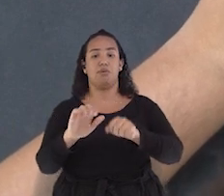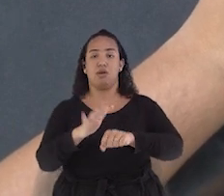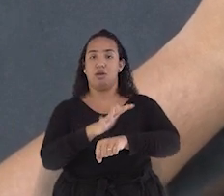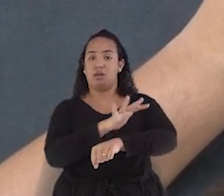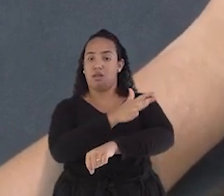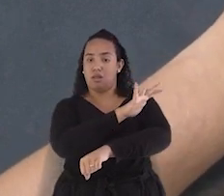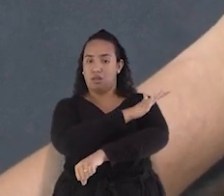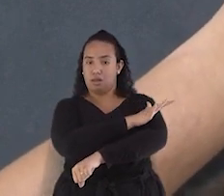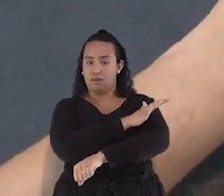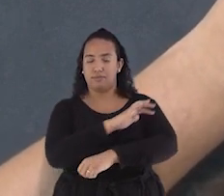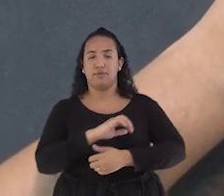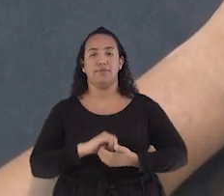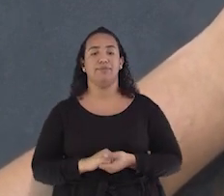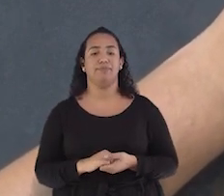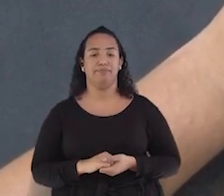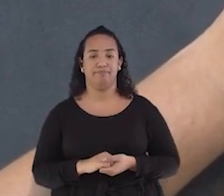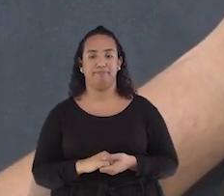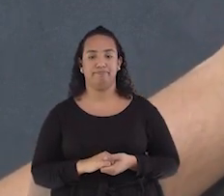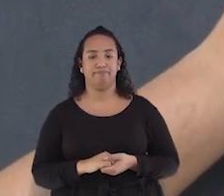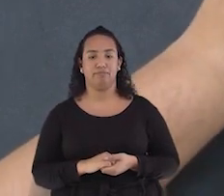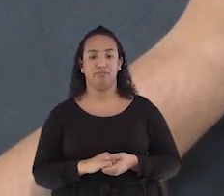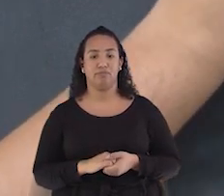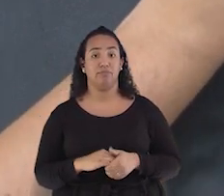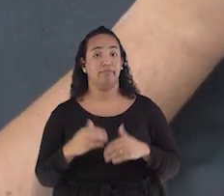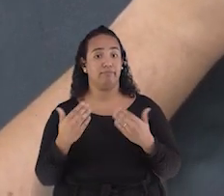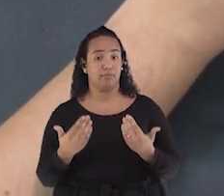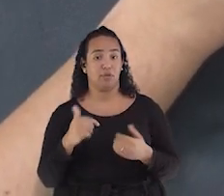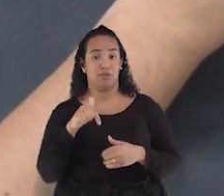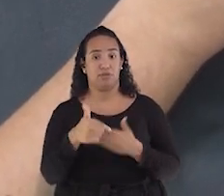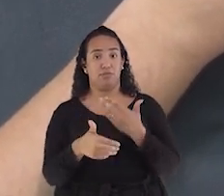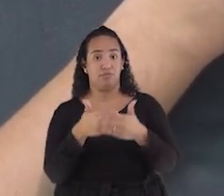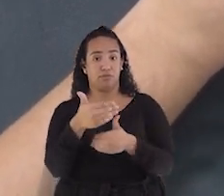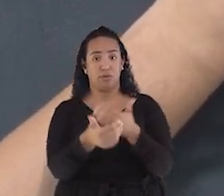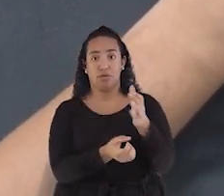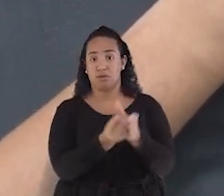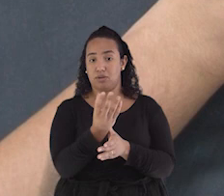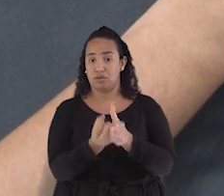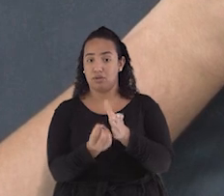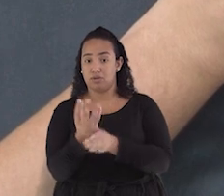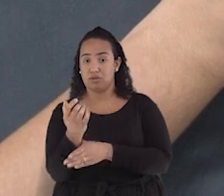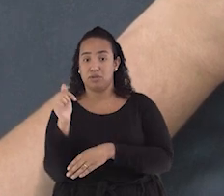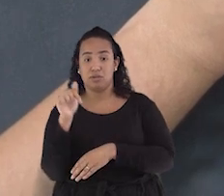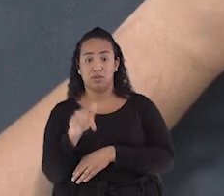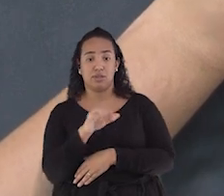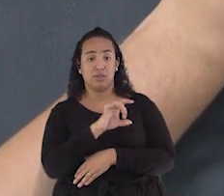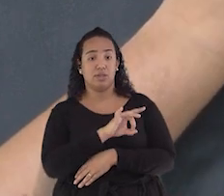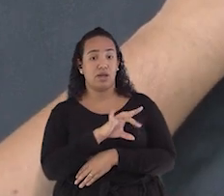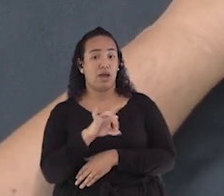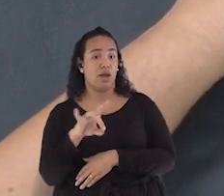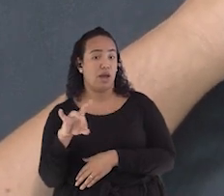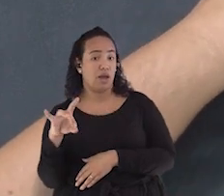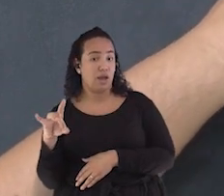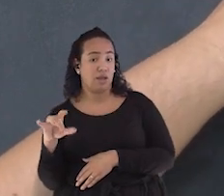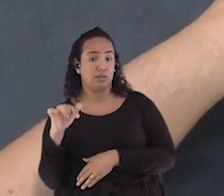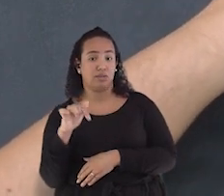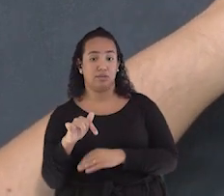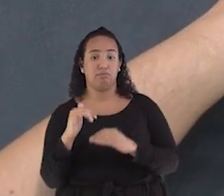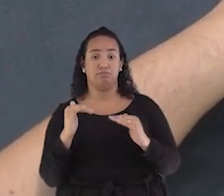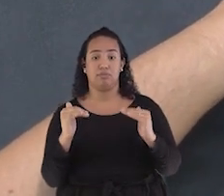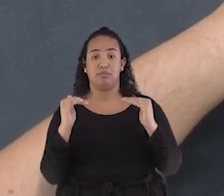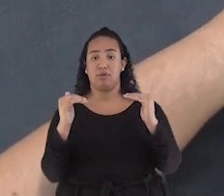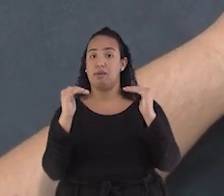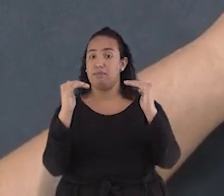o relevo tem, as suas curvas de nível. No nosso processo de criação da maquete, nós colocamos cada uma